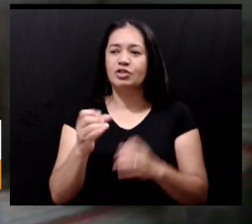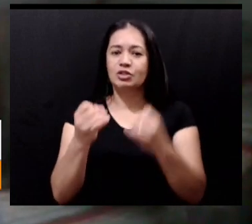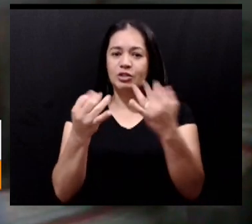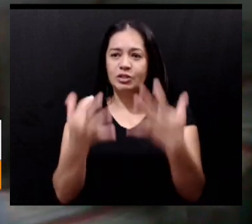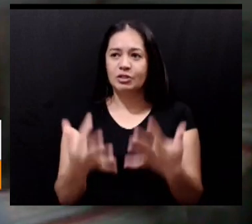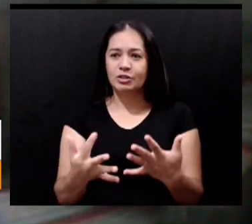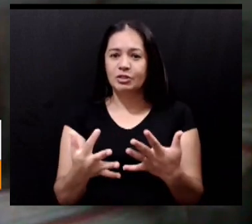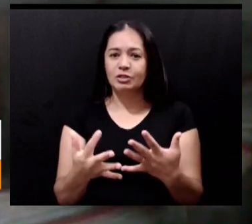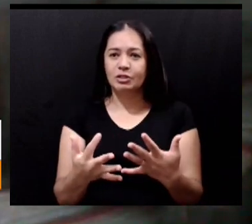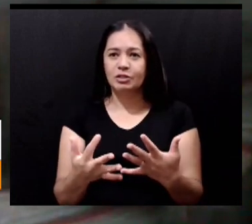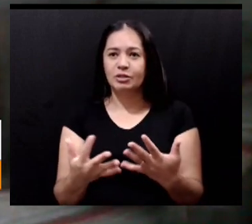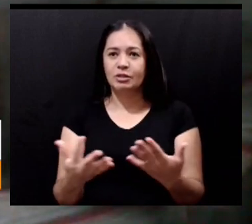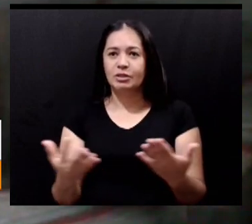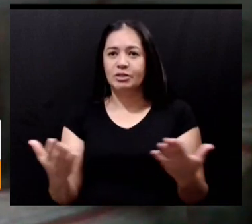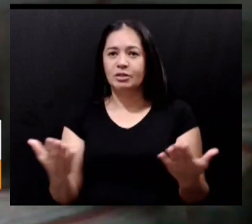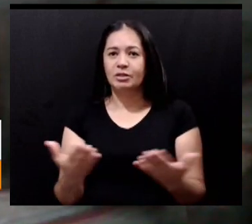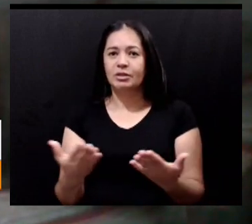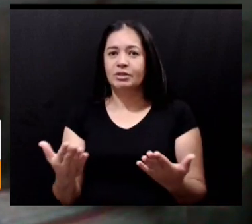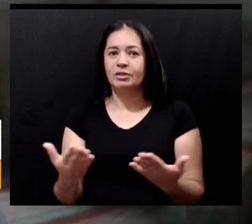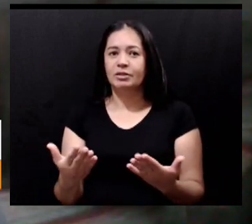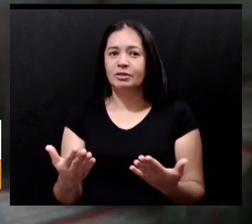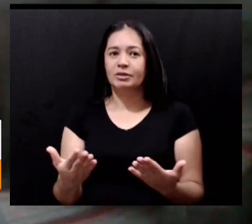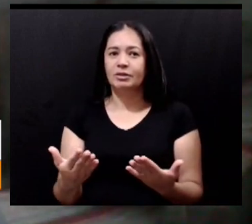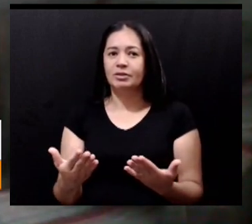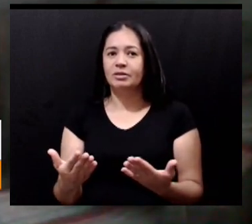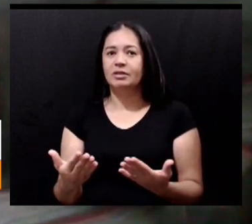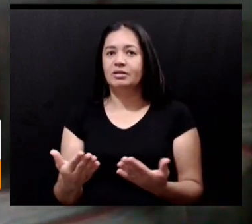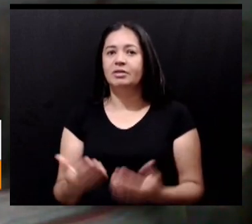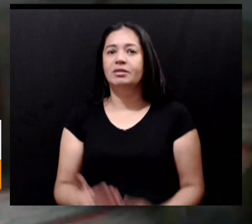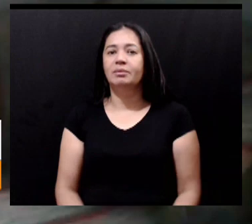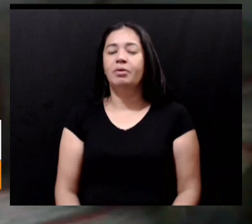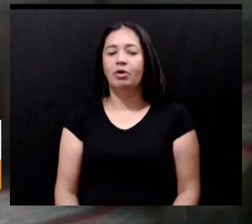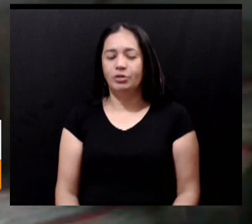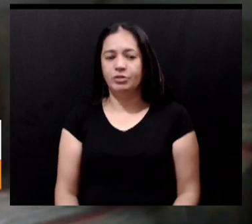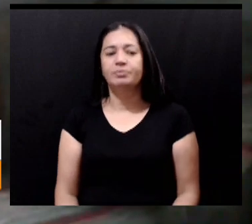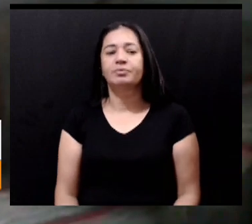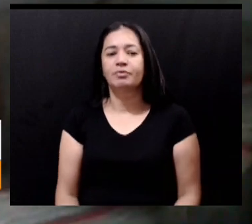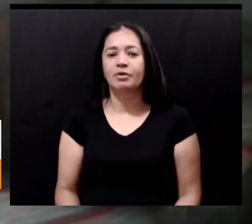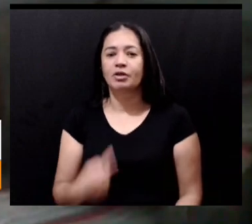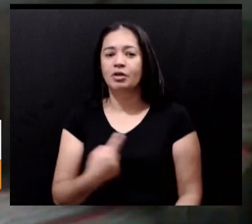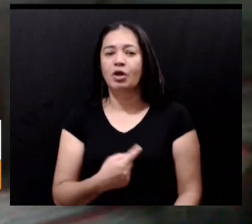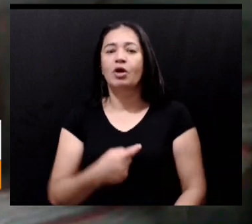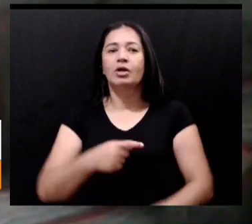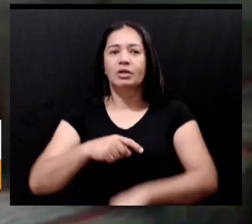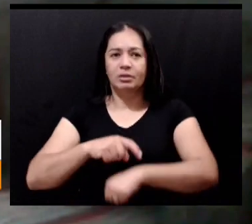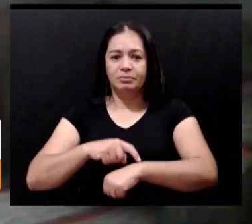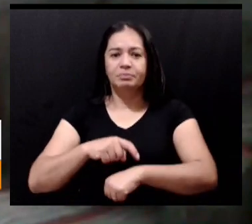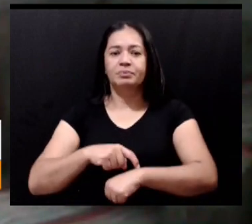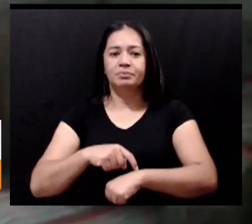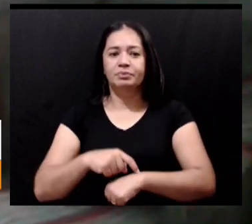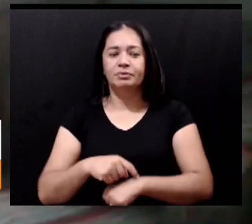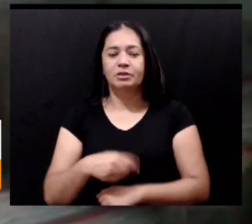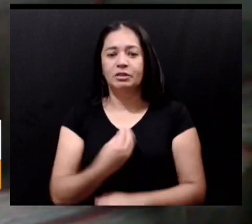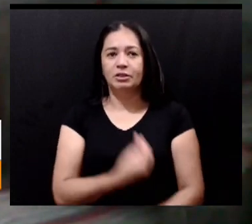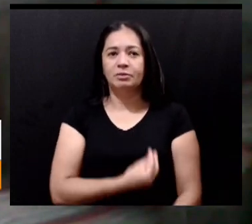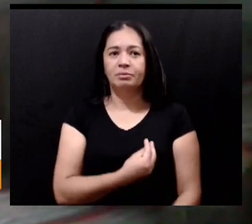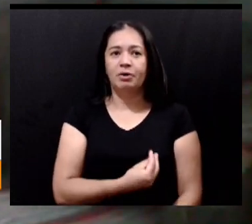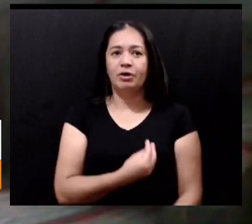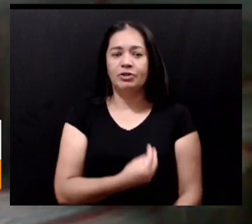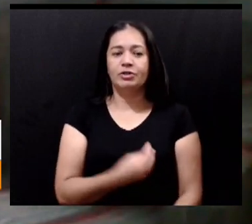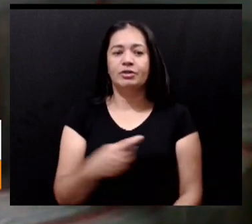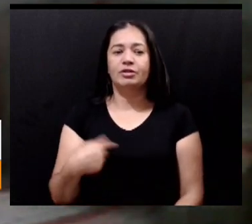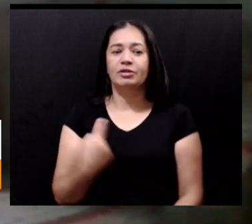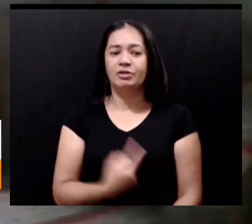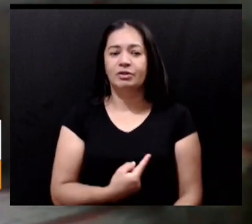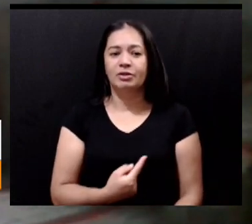Este tema diz respeito a todos nós. Todos nós, em algum momento da nossa vida, vamos viver a